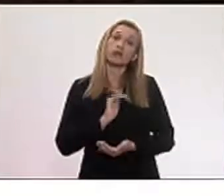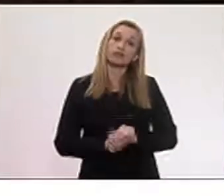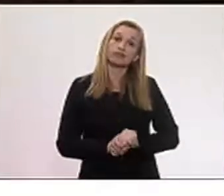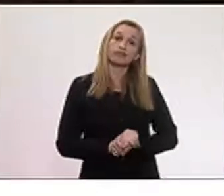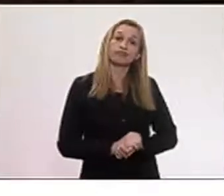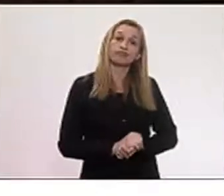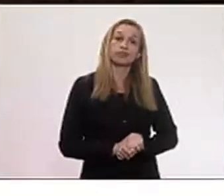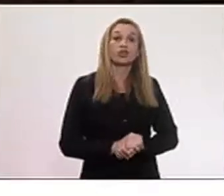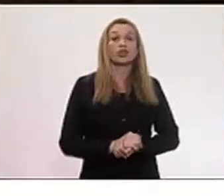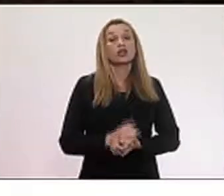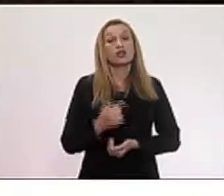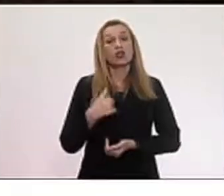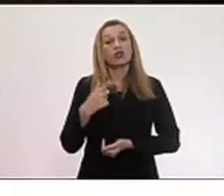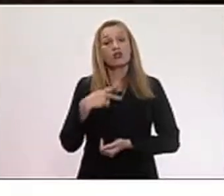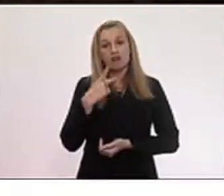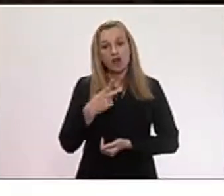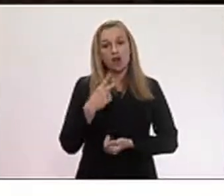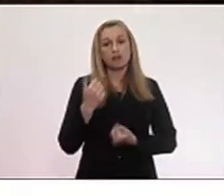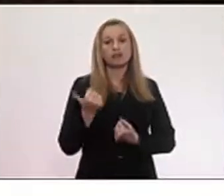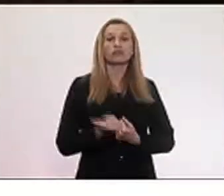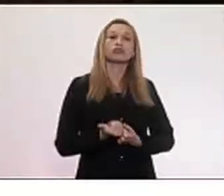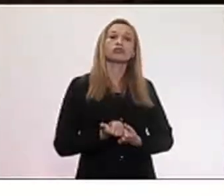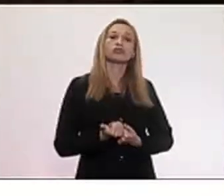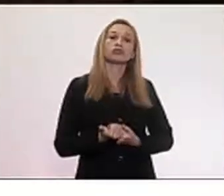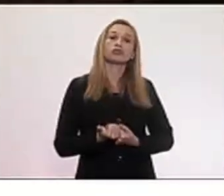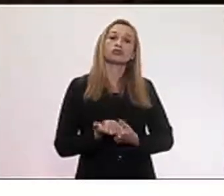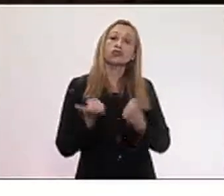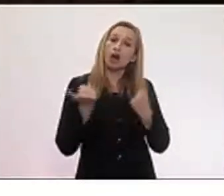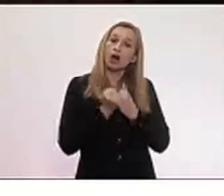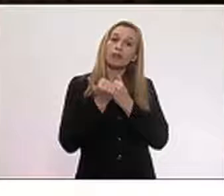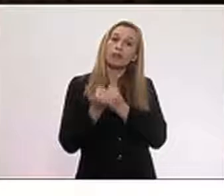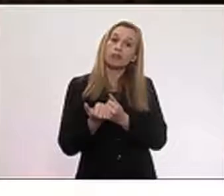chamo de uma oposição